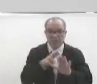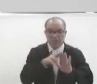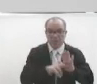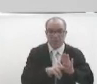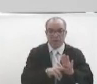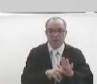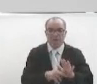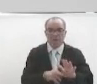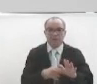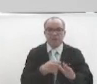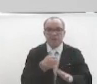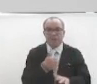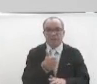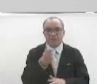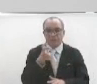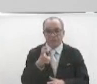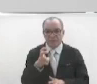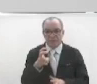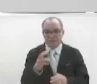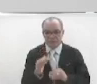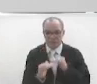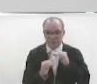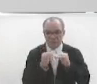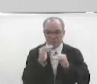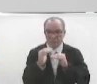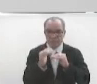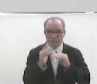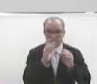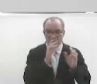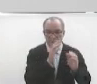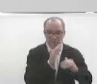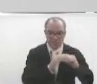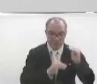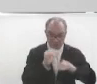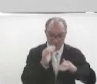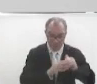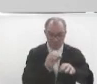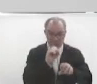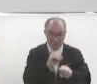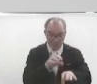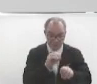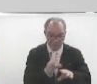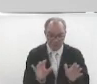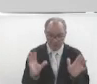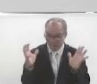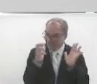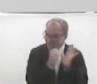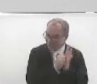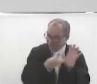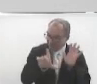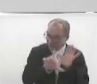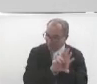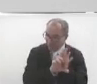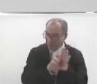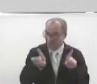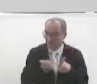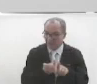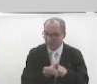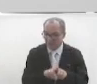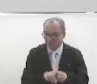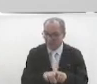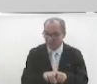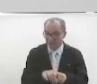artigo 15º na progressão horizontal das carreiras dos profissionais da educação fixadas nesta lei fica umas e